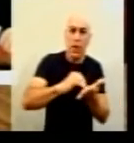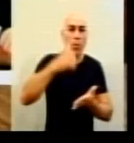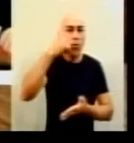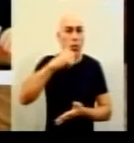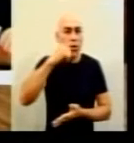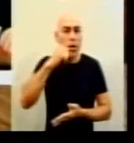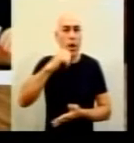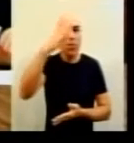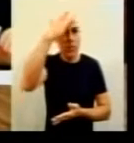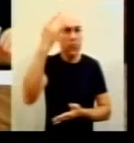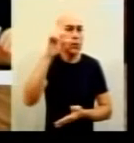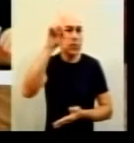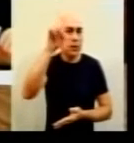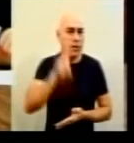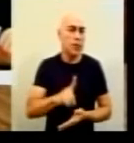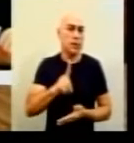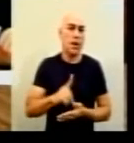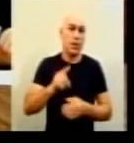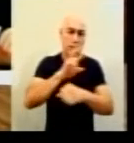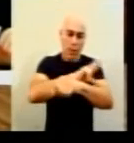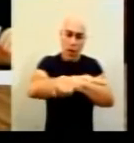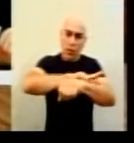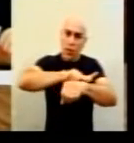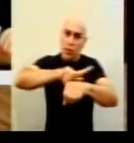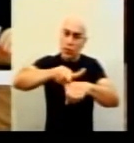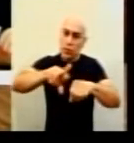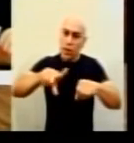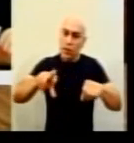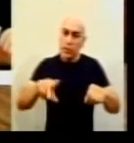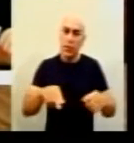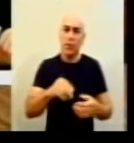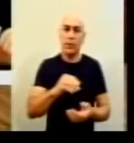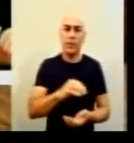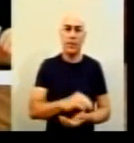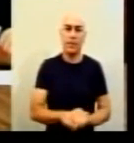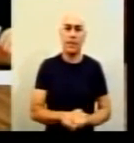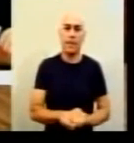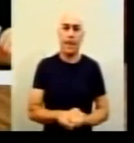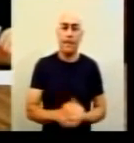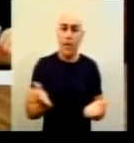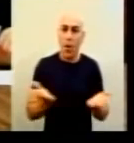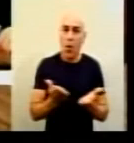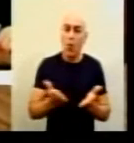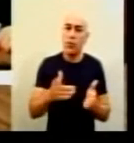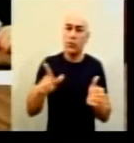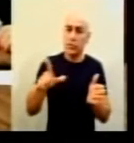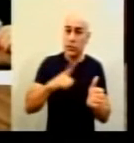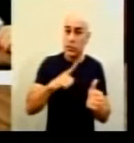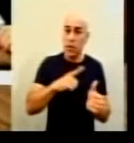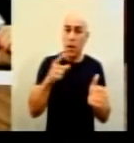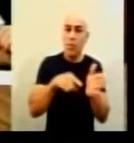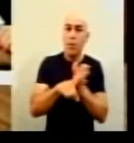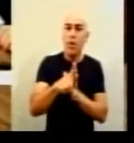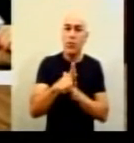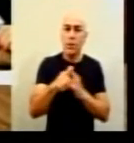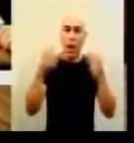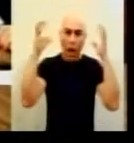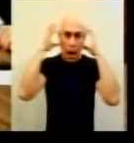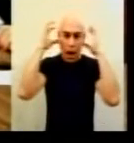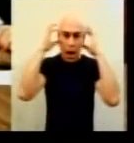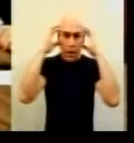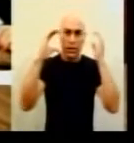Secretaria da Mulher, Pessoa com Deficiência e Igualdade Racial. Hoje nós temos uma pergunta da Rádio